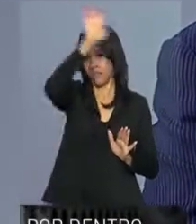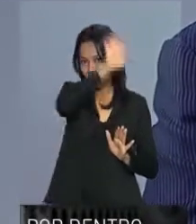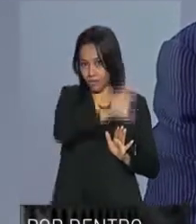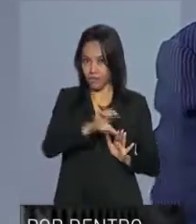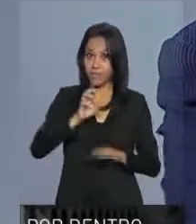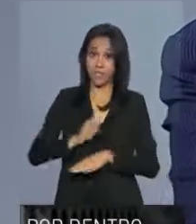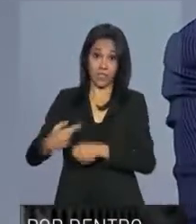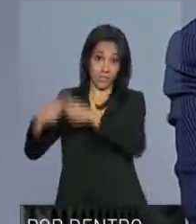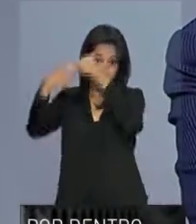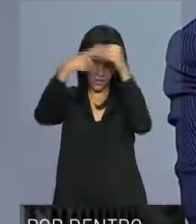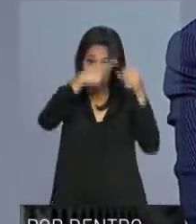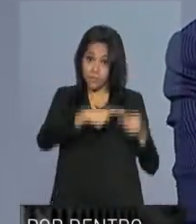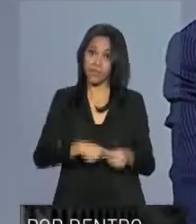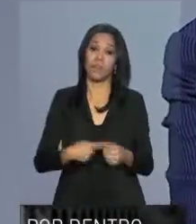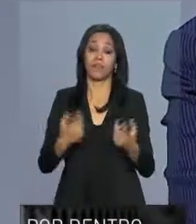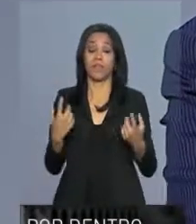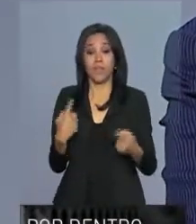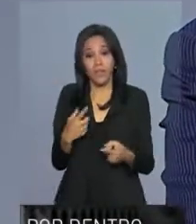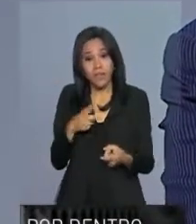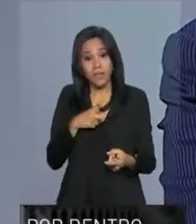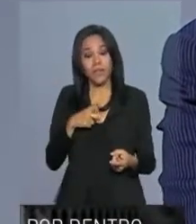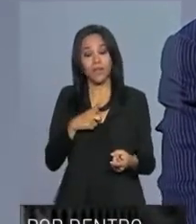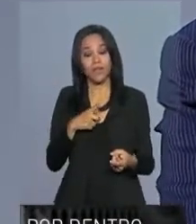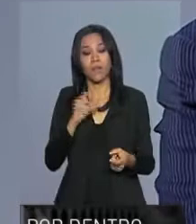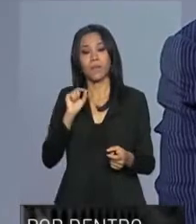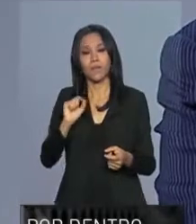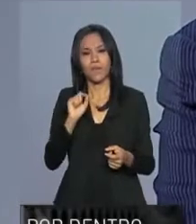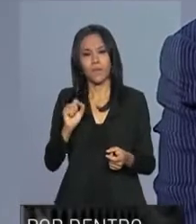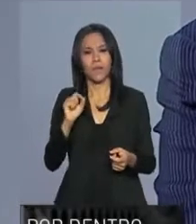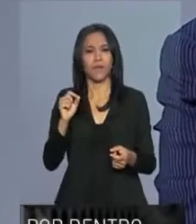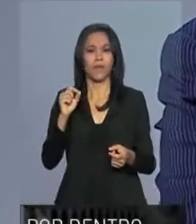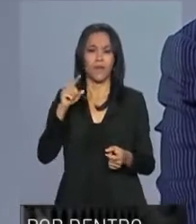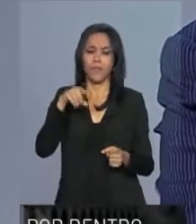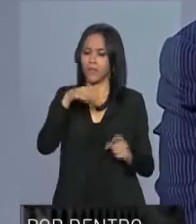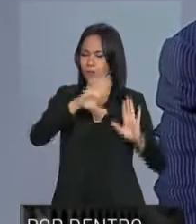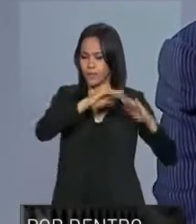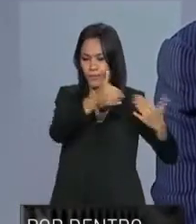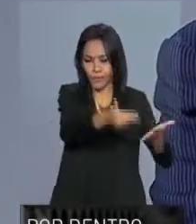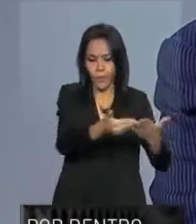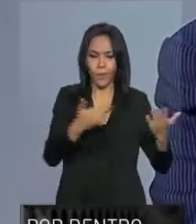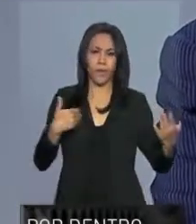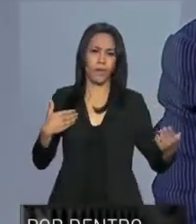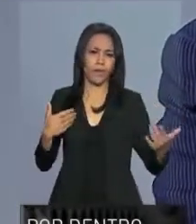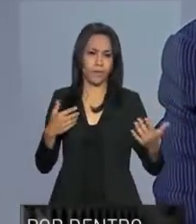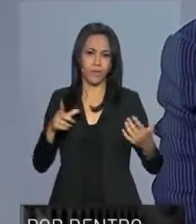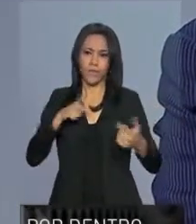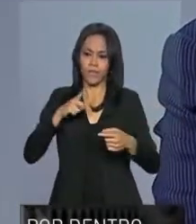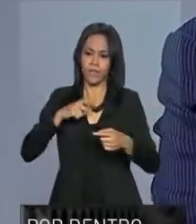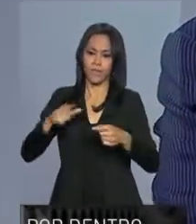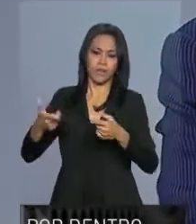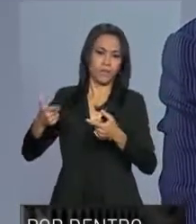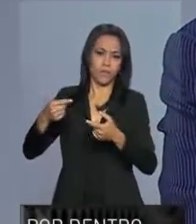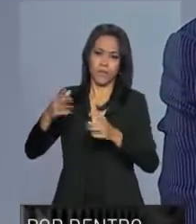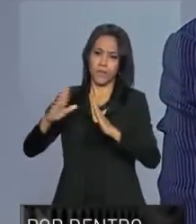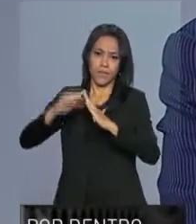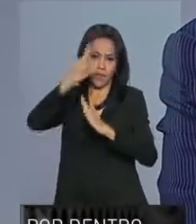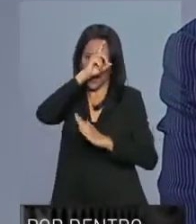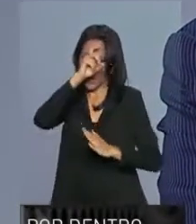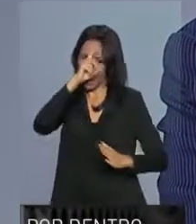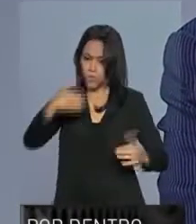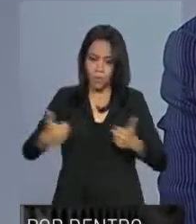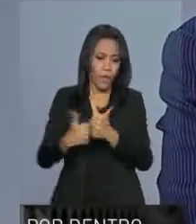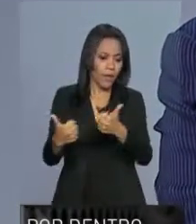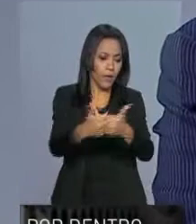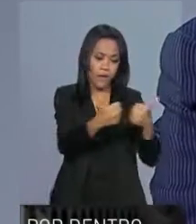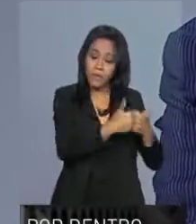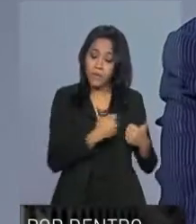possam morar com já transporte com os equipamentos sociais como escolas unidades de saúde uma creche enfim aquilo que as famílias precisam